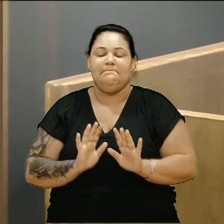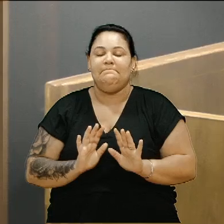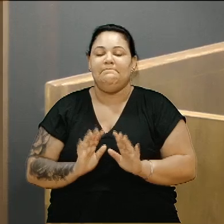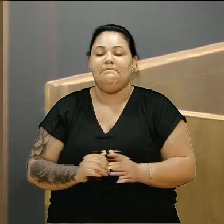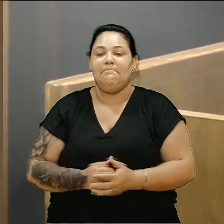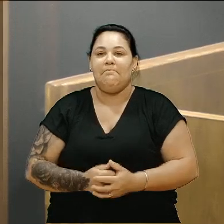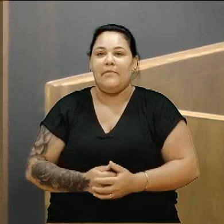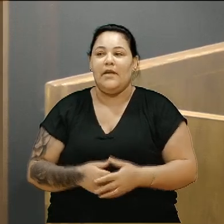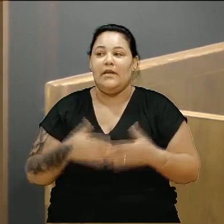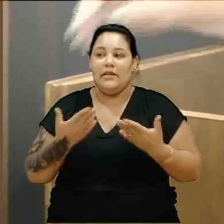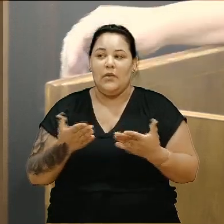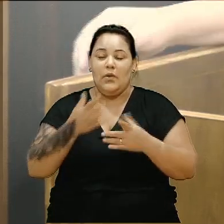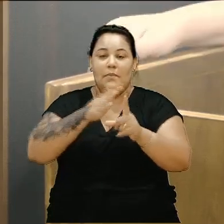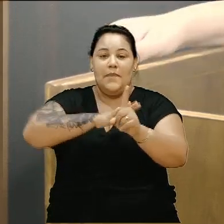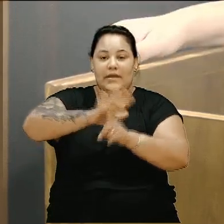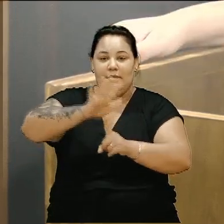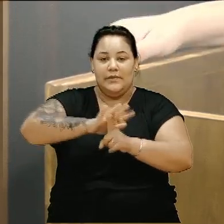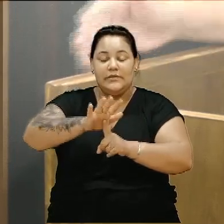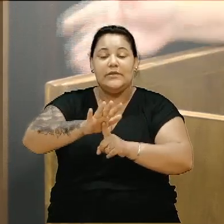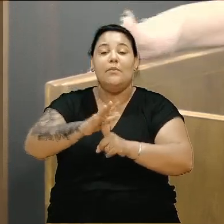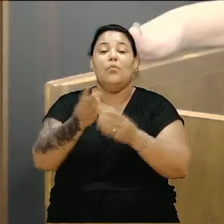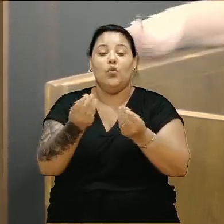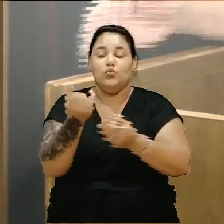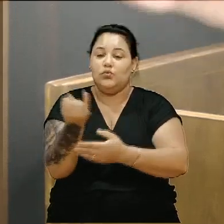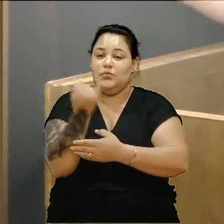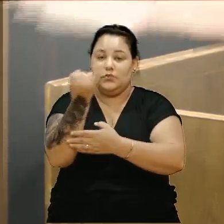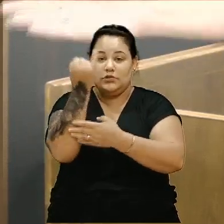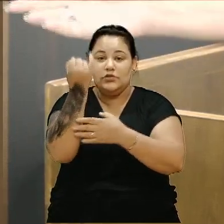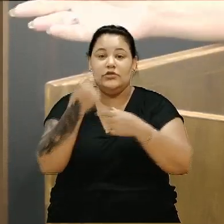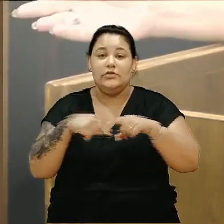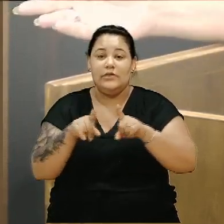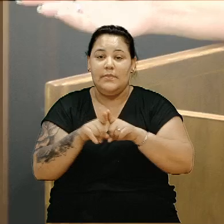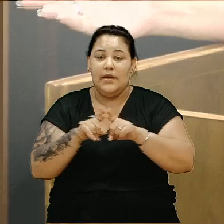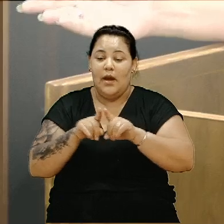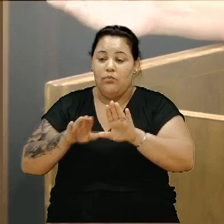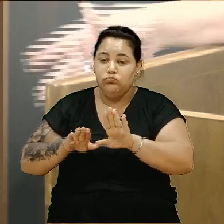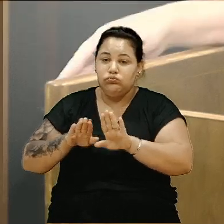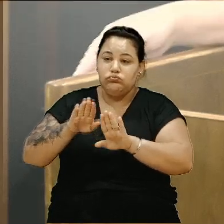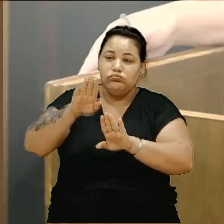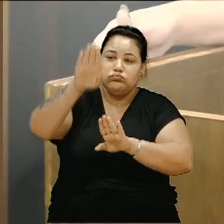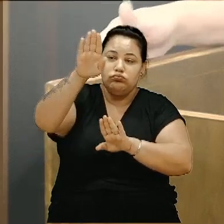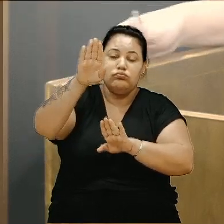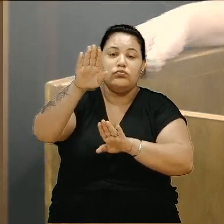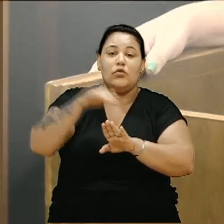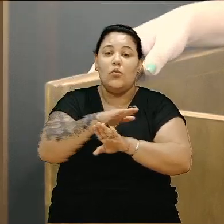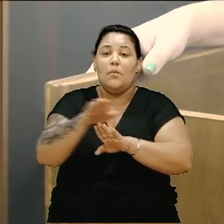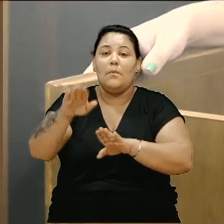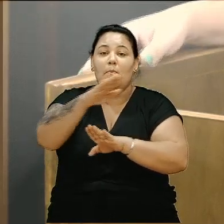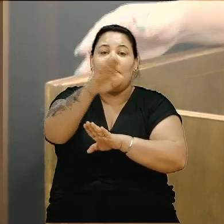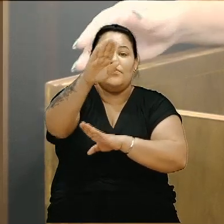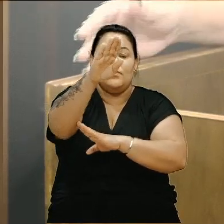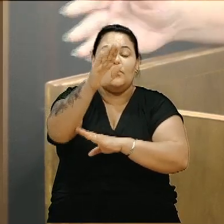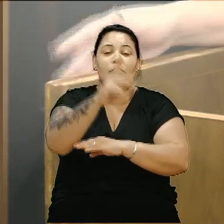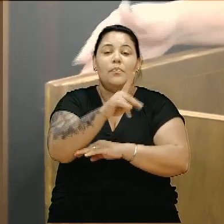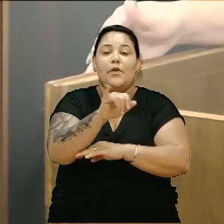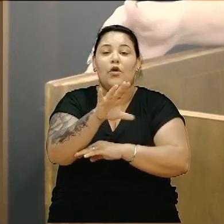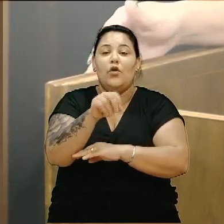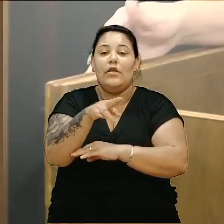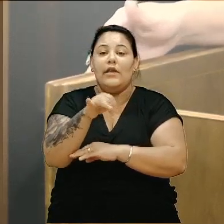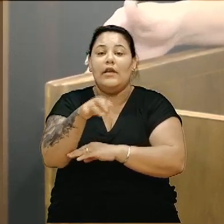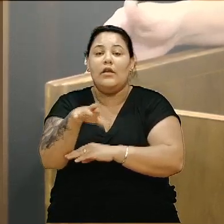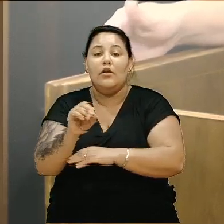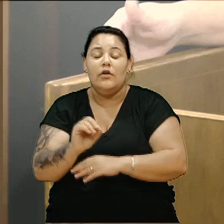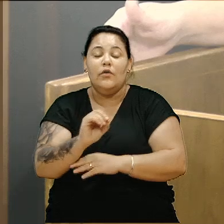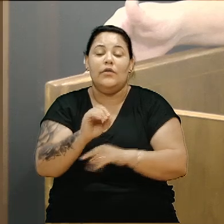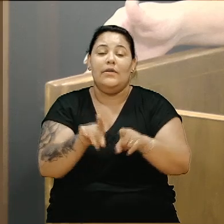uma demanda importante, tanto ali a subida do bairro Pioneiro, né, e também outras,